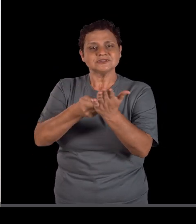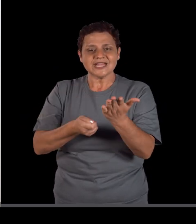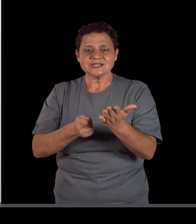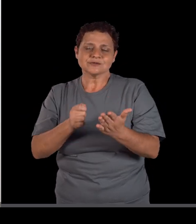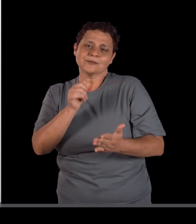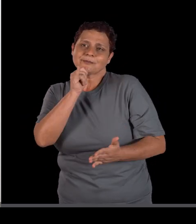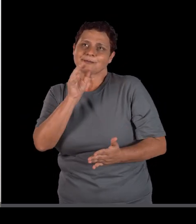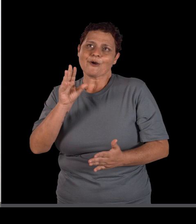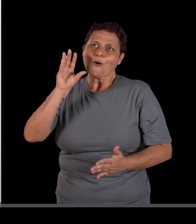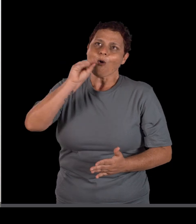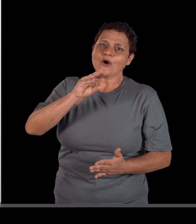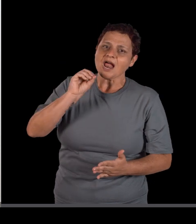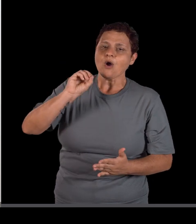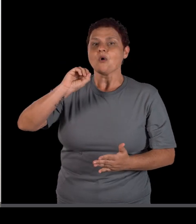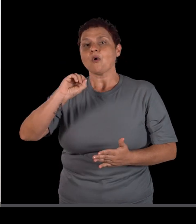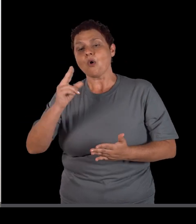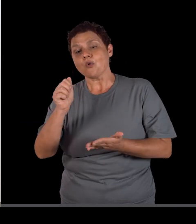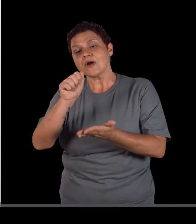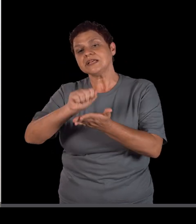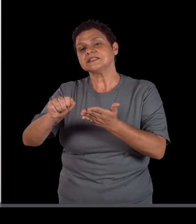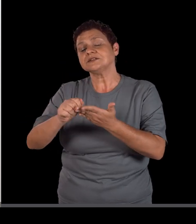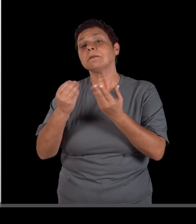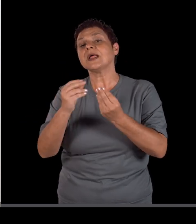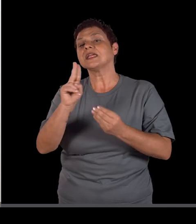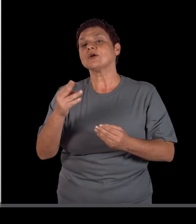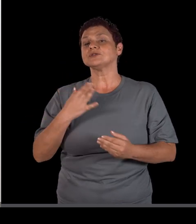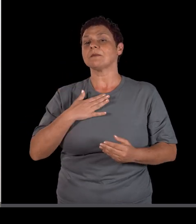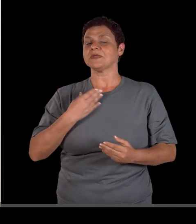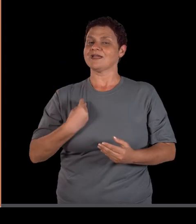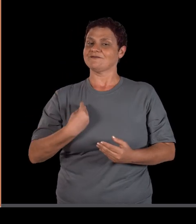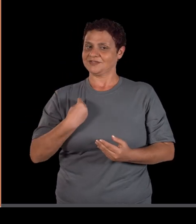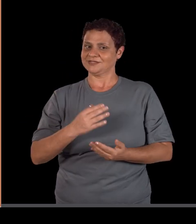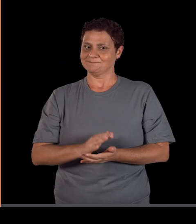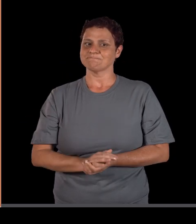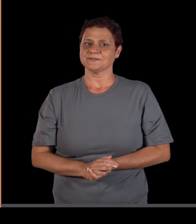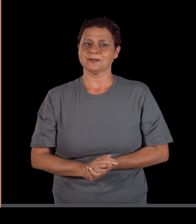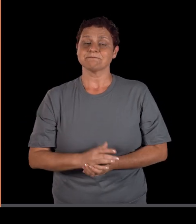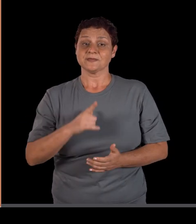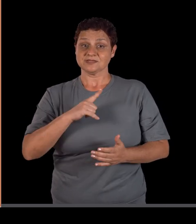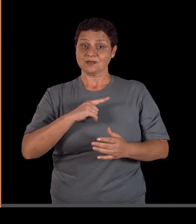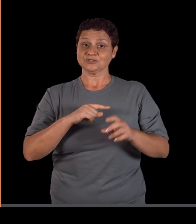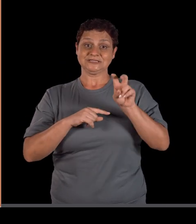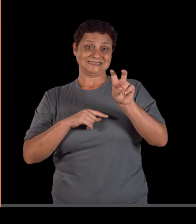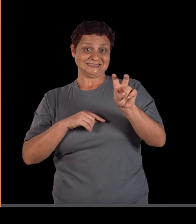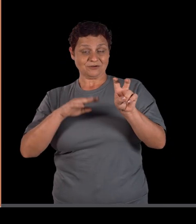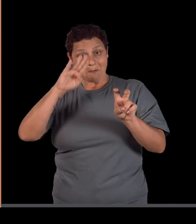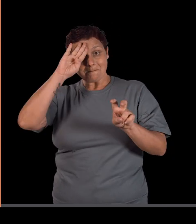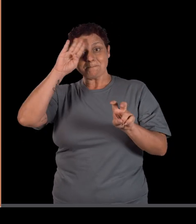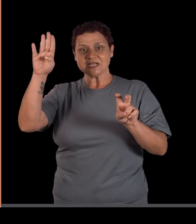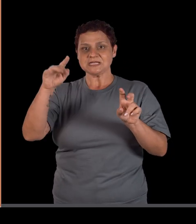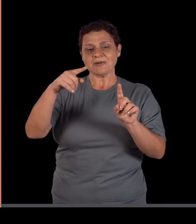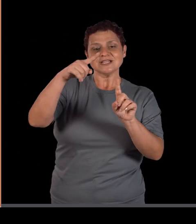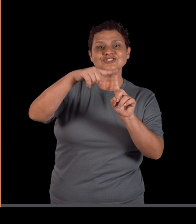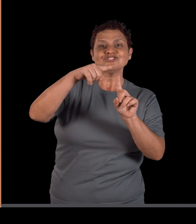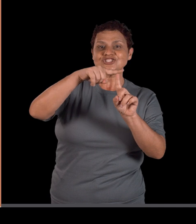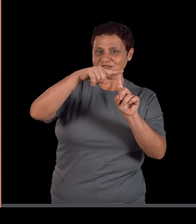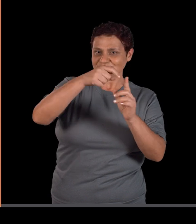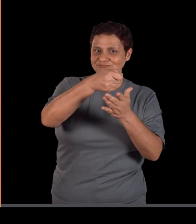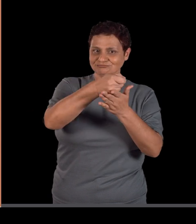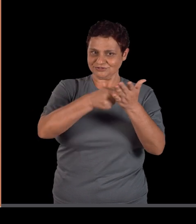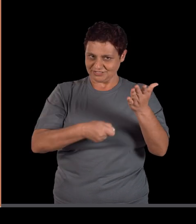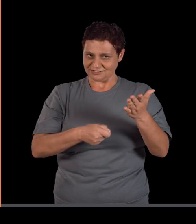aquele texto oral ou escrito serve na sua vida. Nós temos então 5